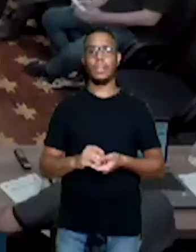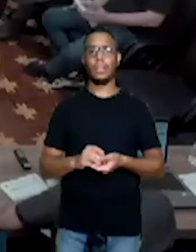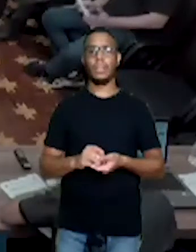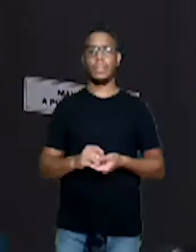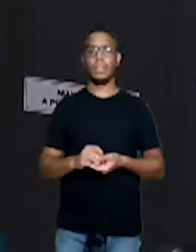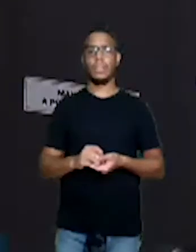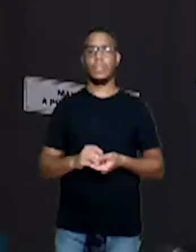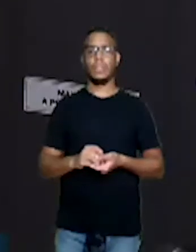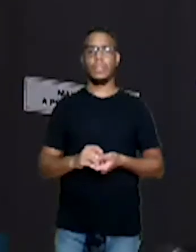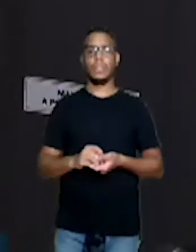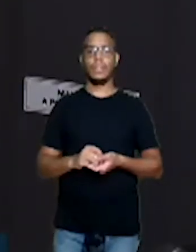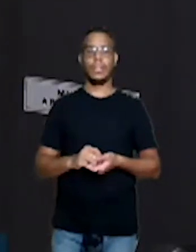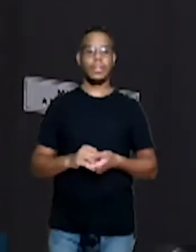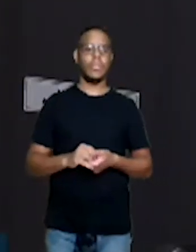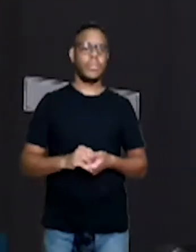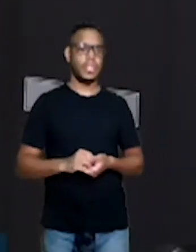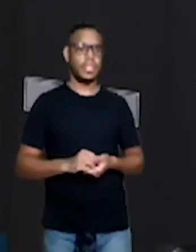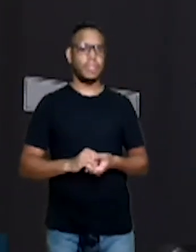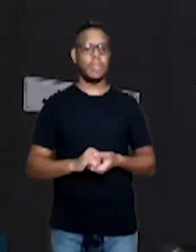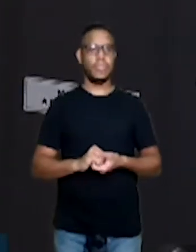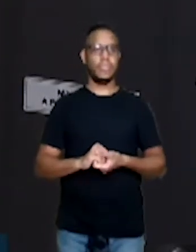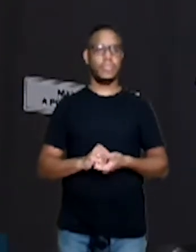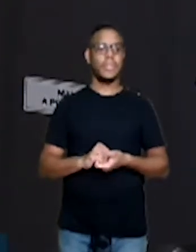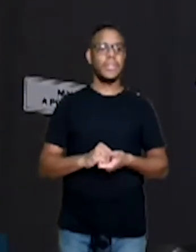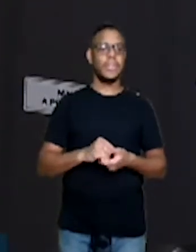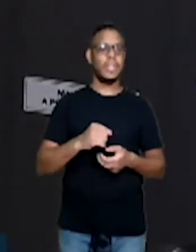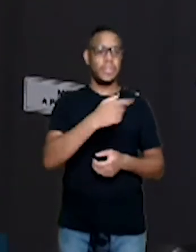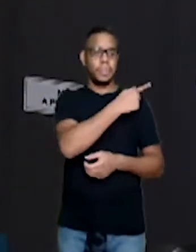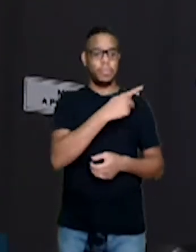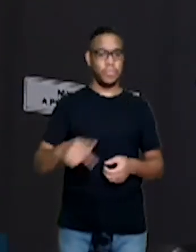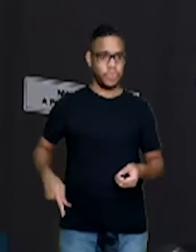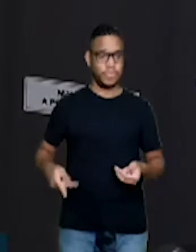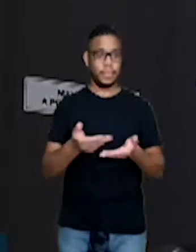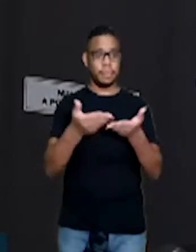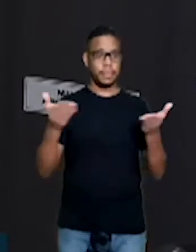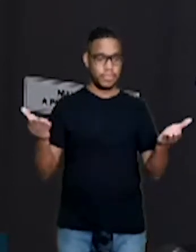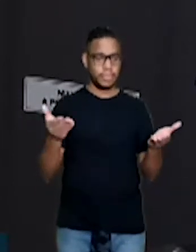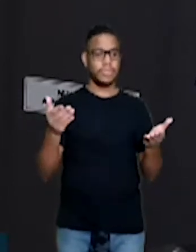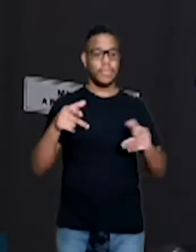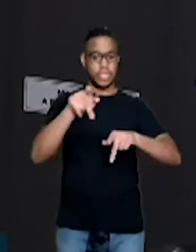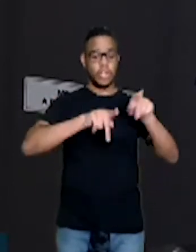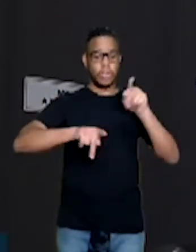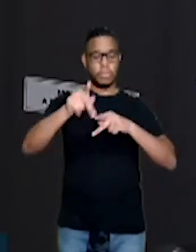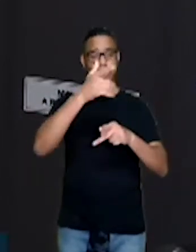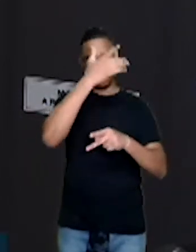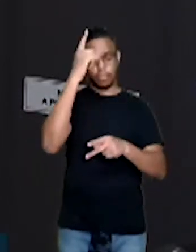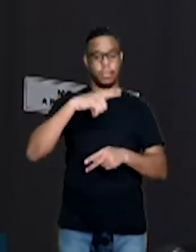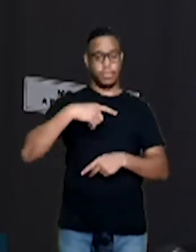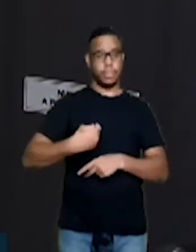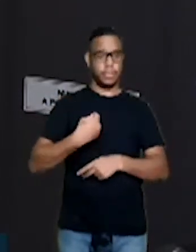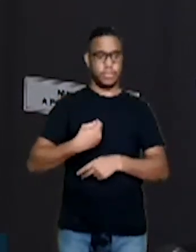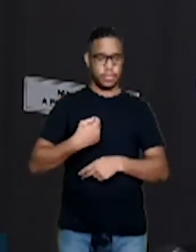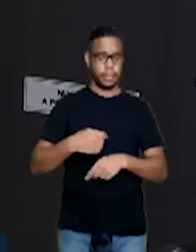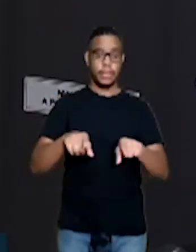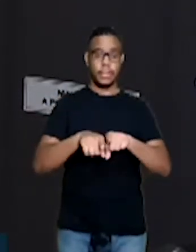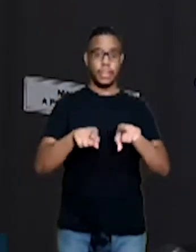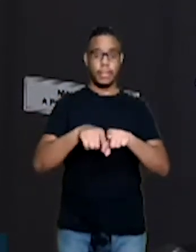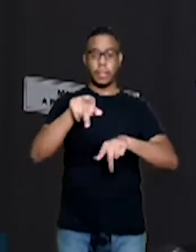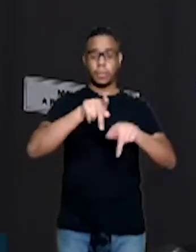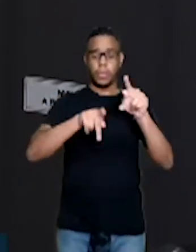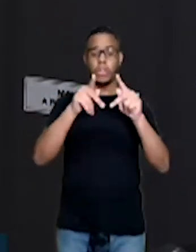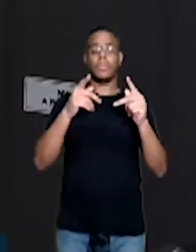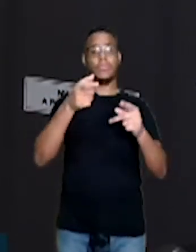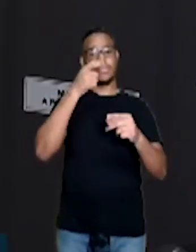Senhor presidente, nobres vereadores, população aqui presente, população que nos assiste, que nos